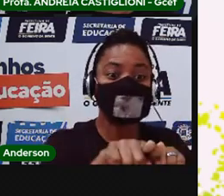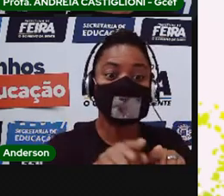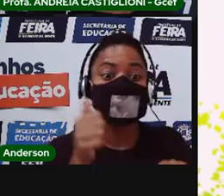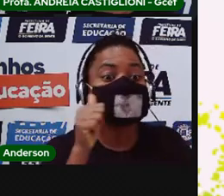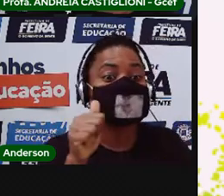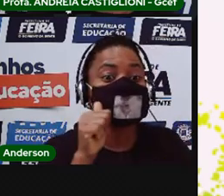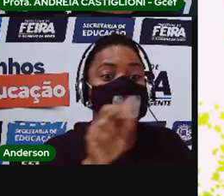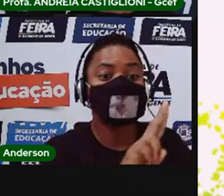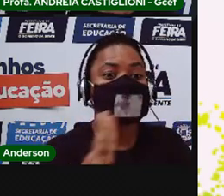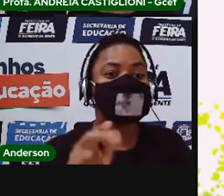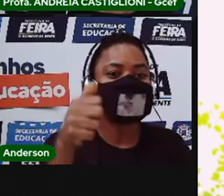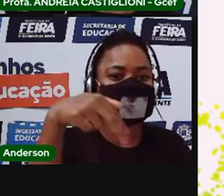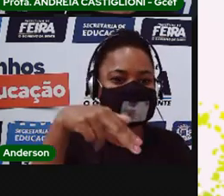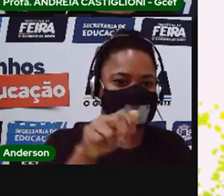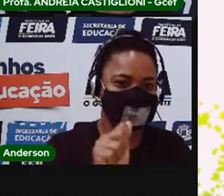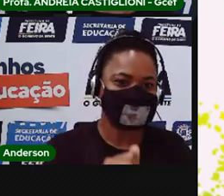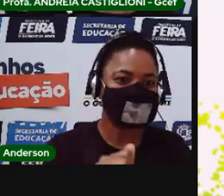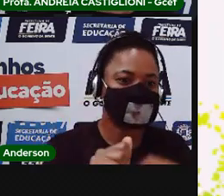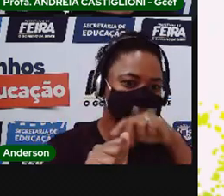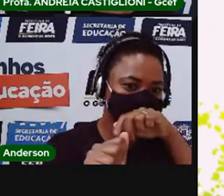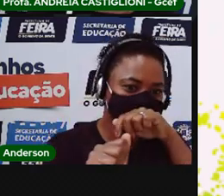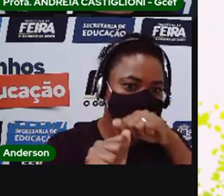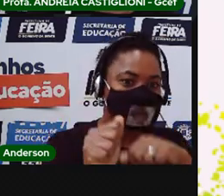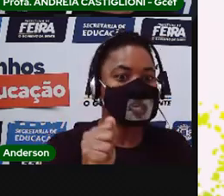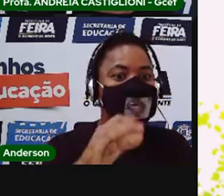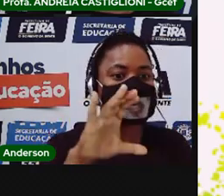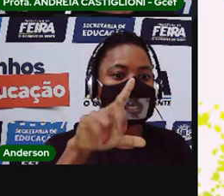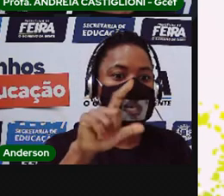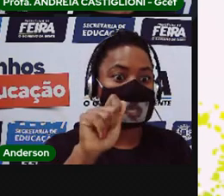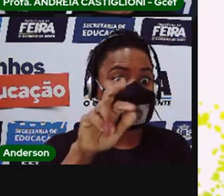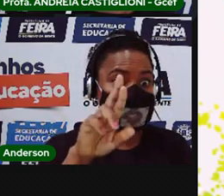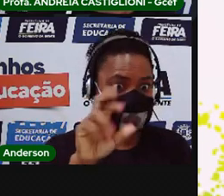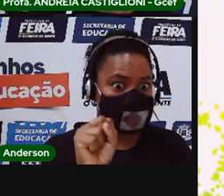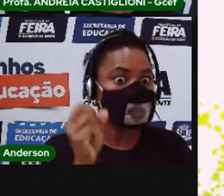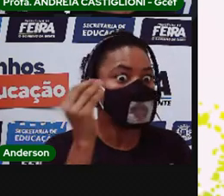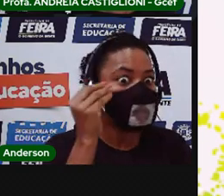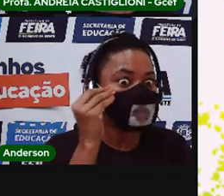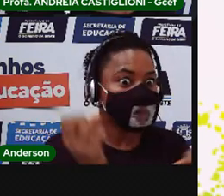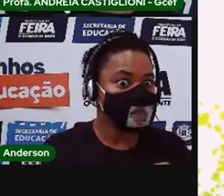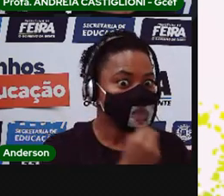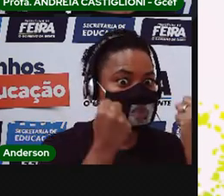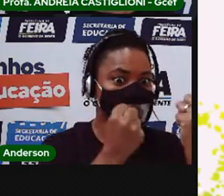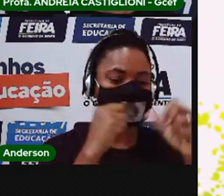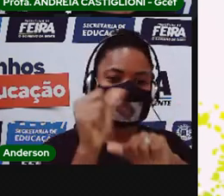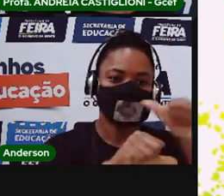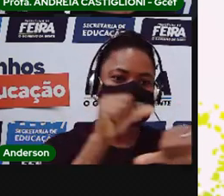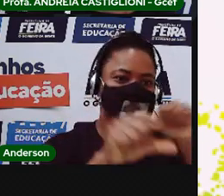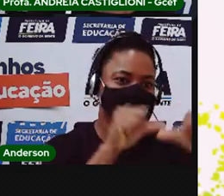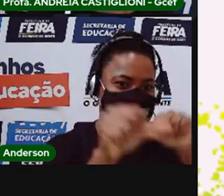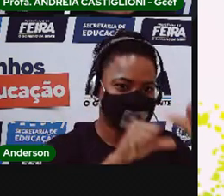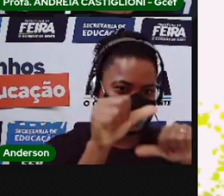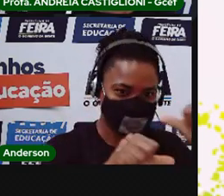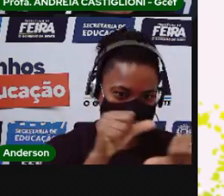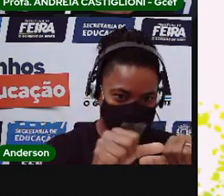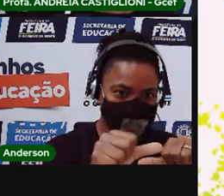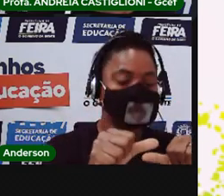protagonismo estudantil trata da força transformadora dos adolescentes, da criação de espaços para o